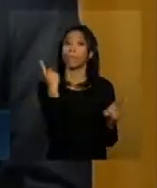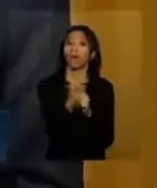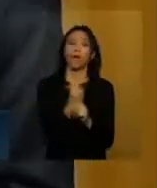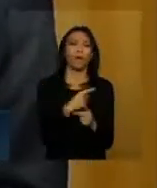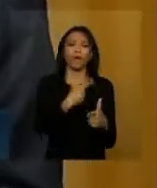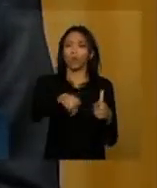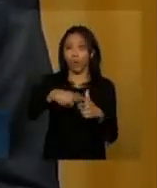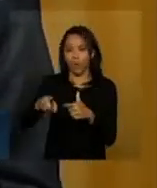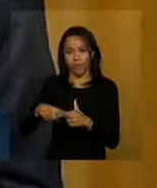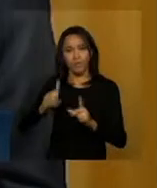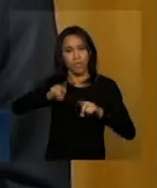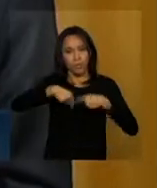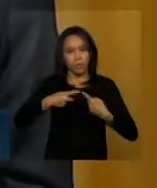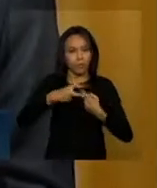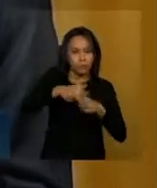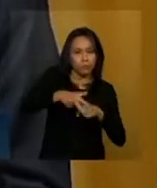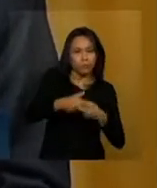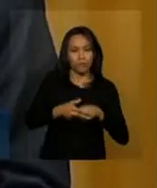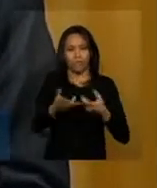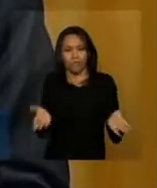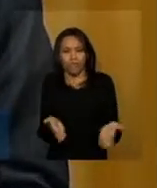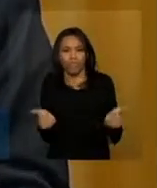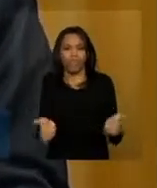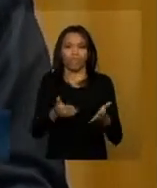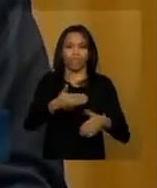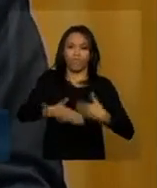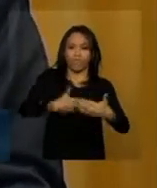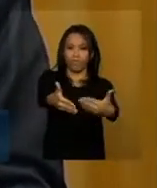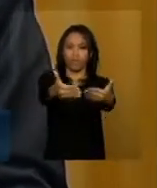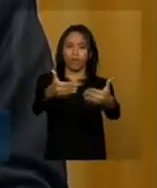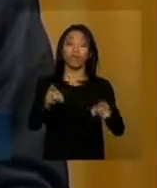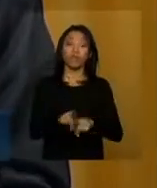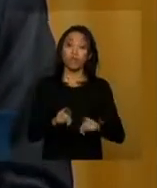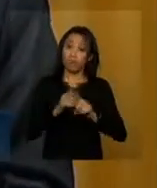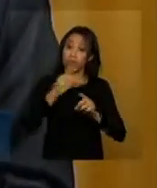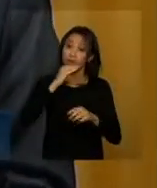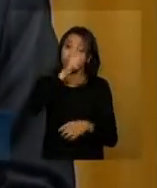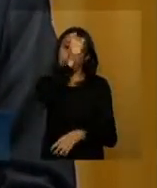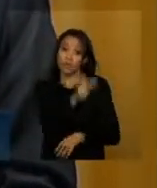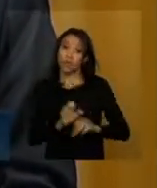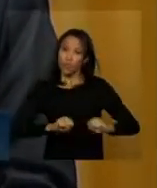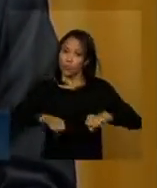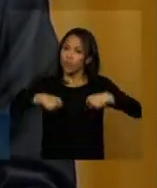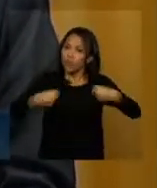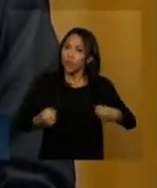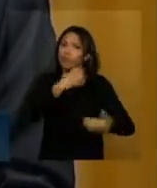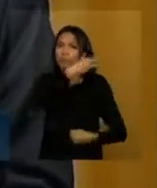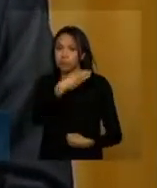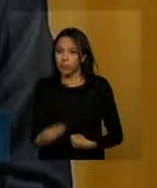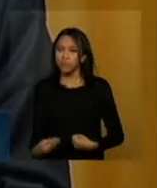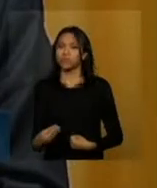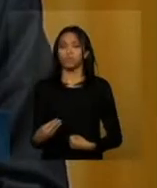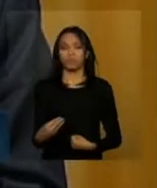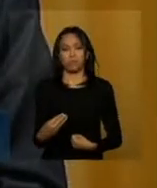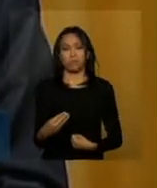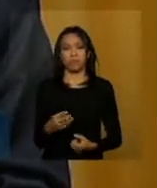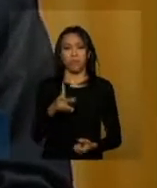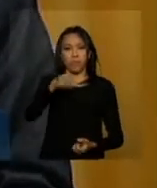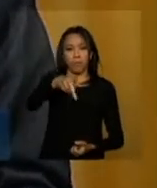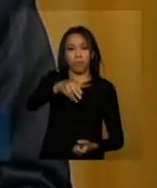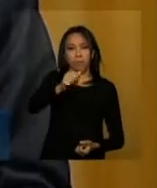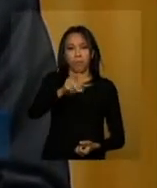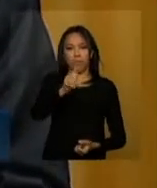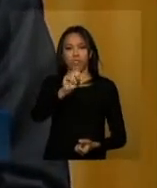atuar sobre eles, né? E, além disso, um esforço que o ministro Padilha pessoalmente coordena, de que